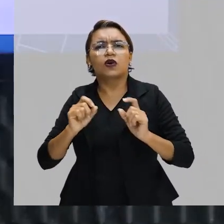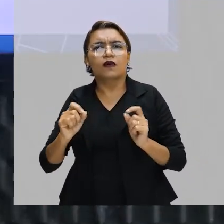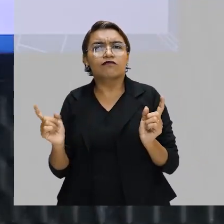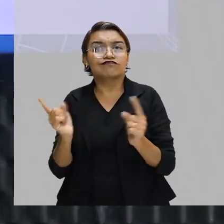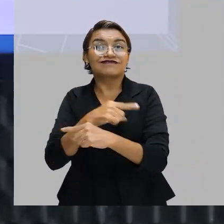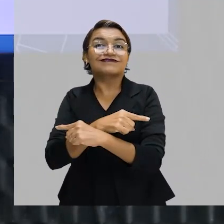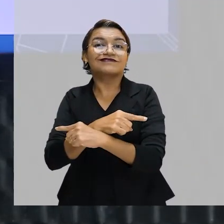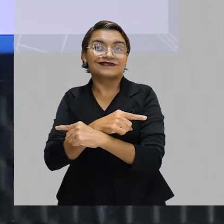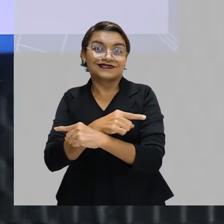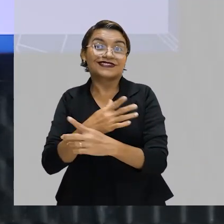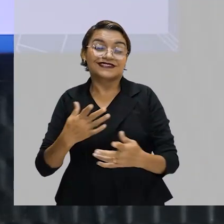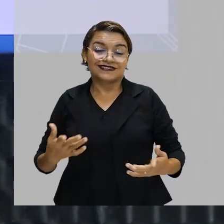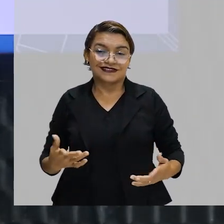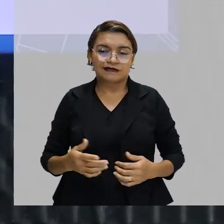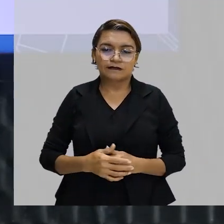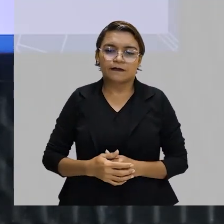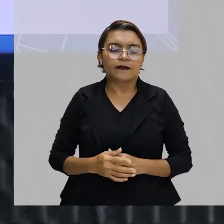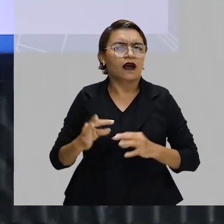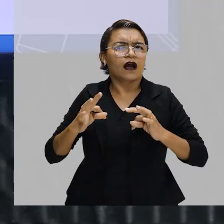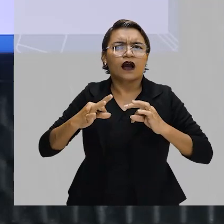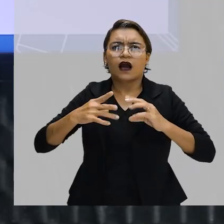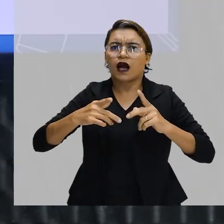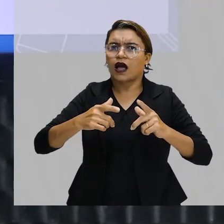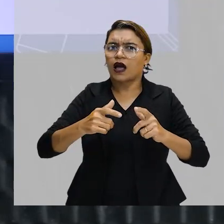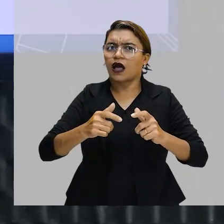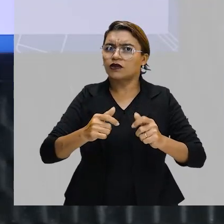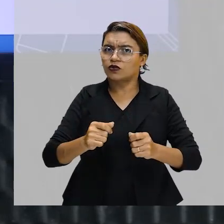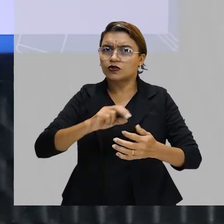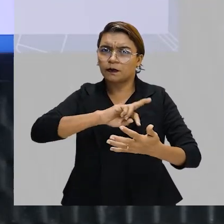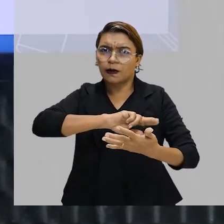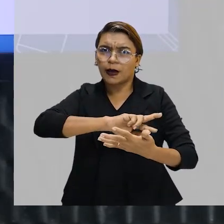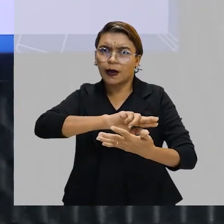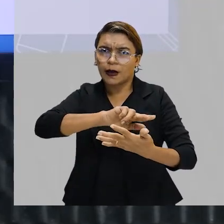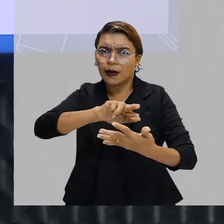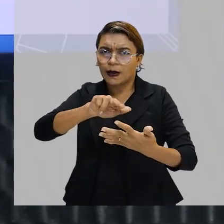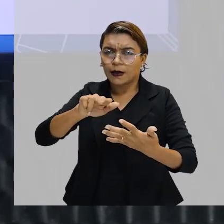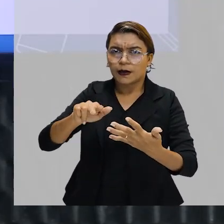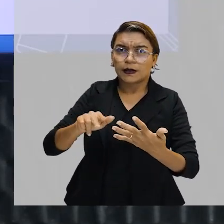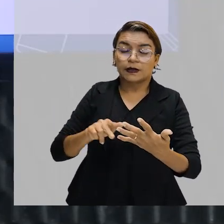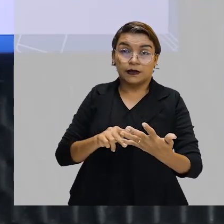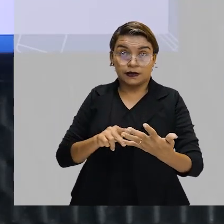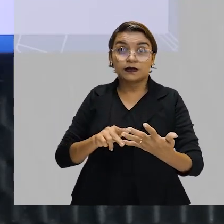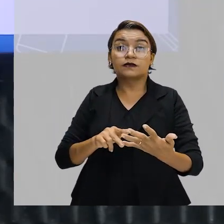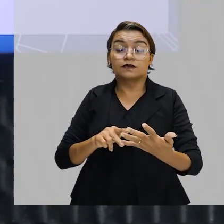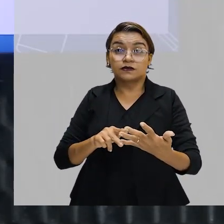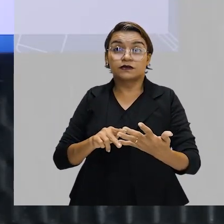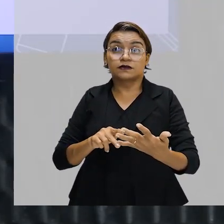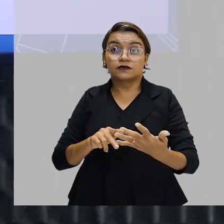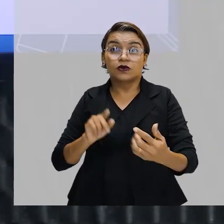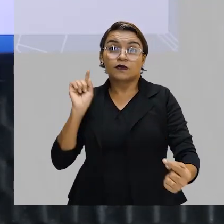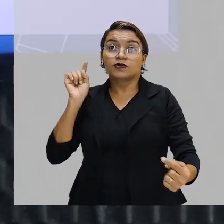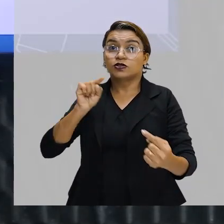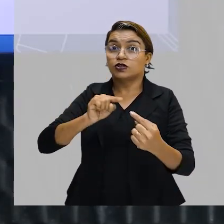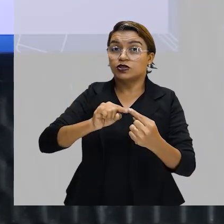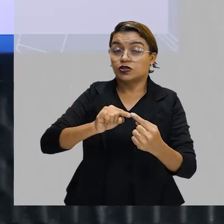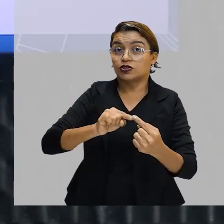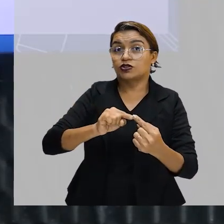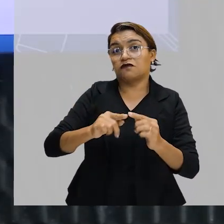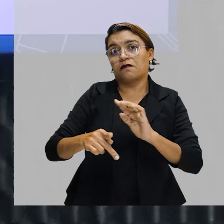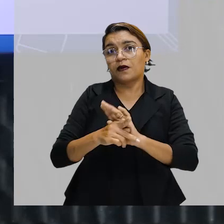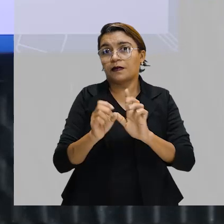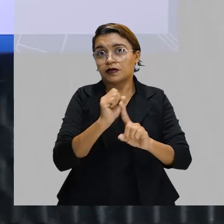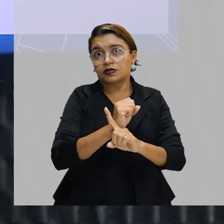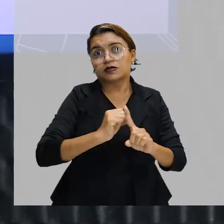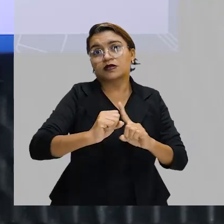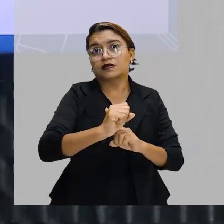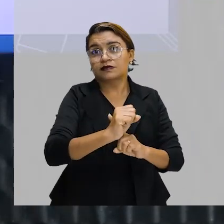contrariamente a todos os ideais que permeavam a sociedade, a cultura, a